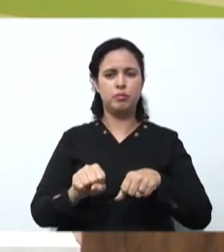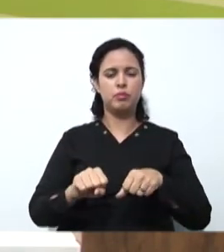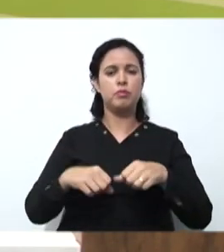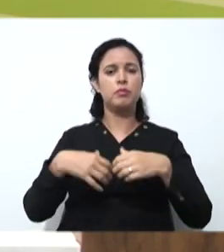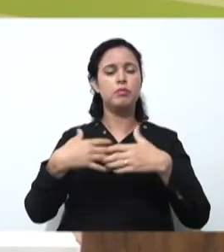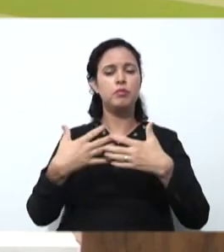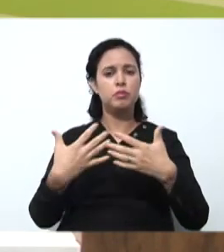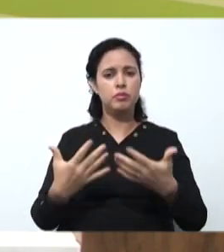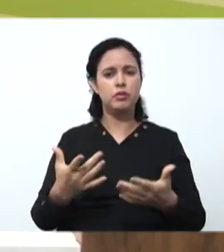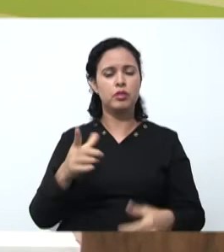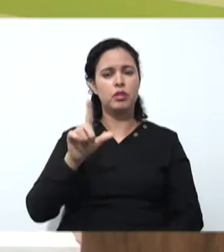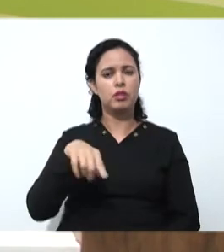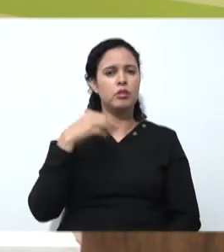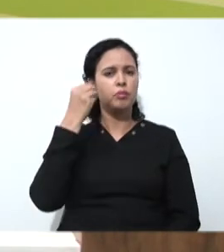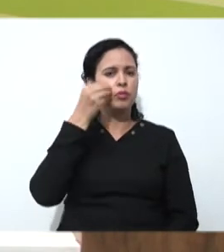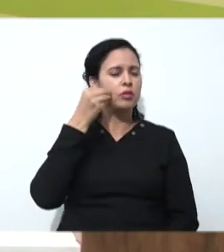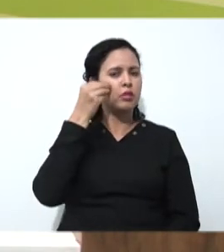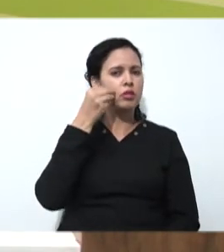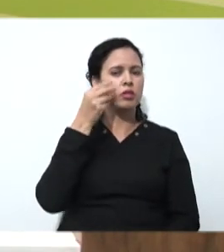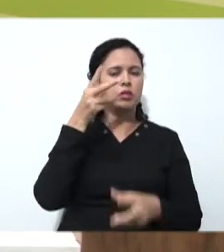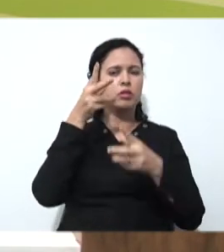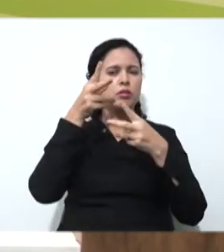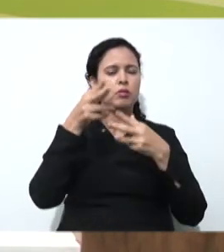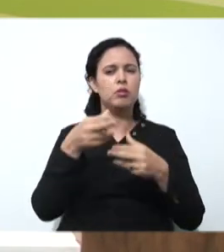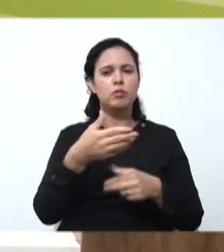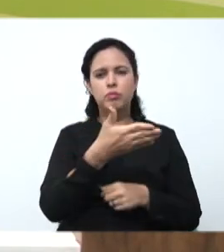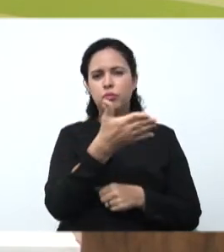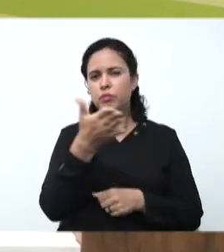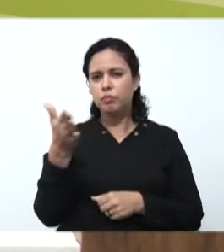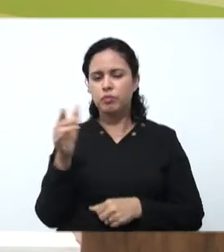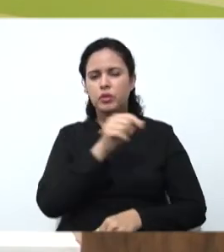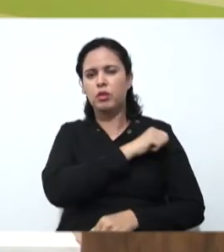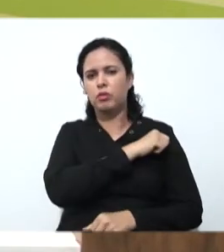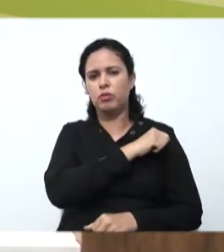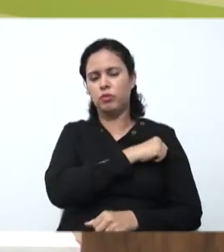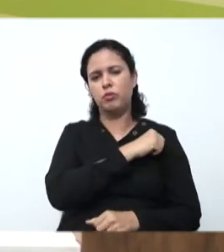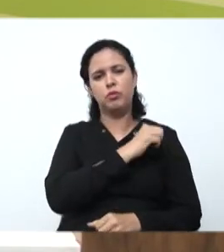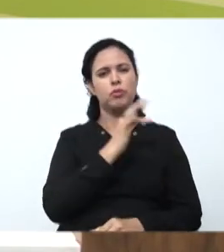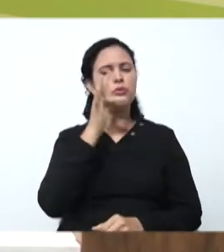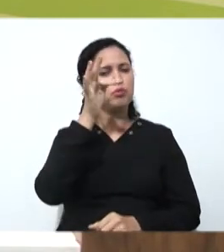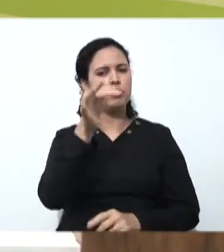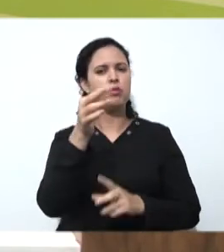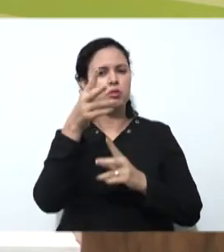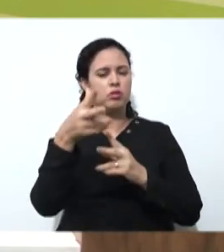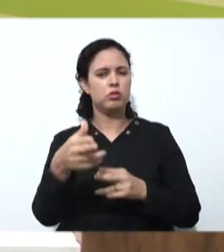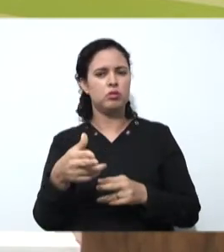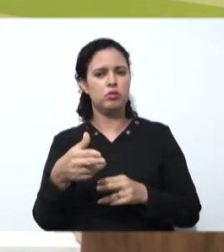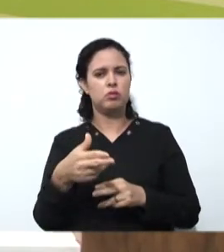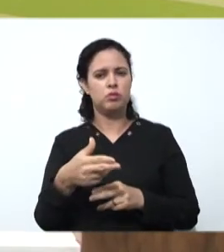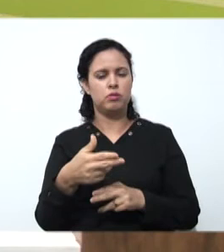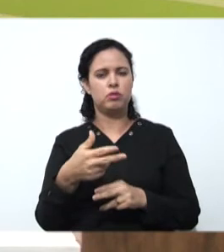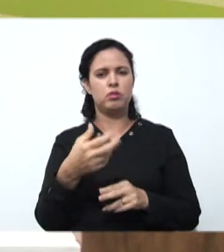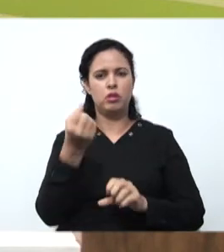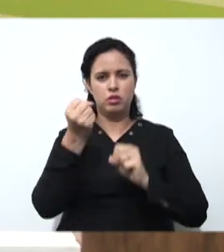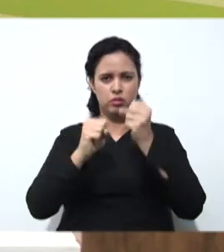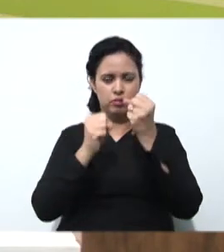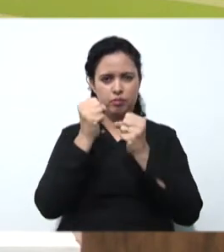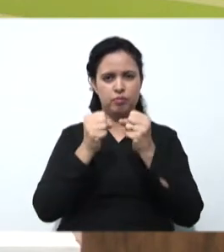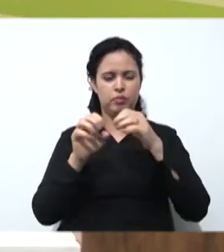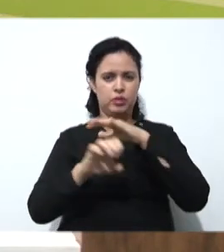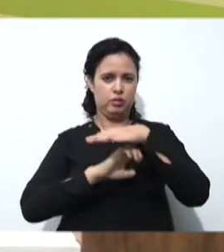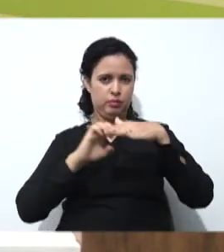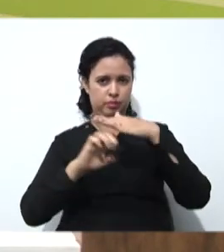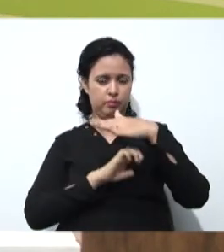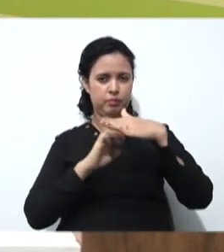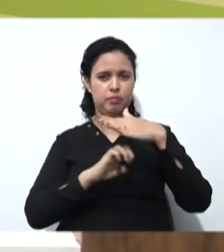esse caso ele é muito parecido com o que muitos de vocês vão viver, né, nas empresas, aqueles que resolverem trabalhar